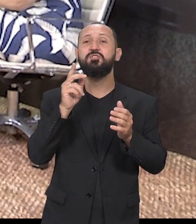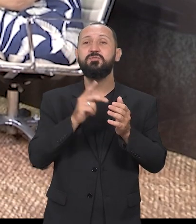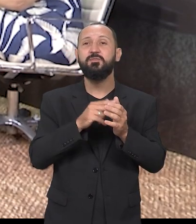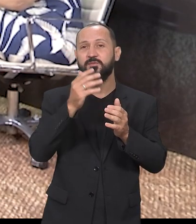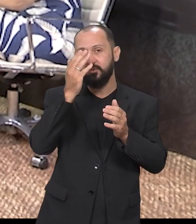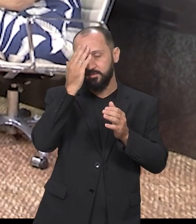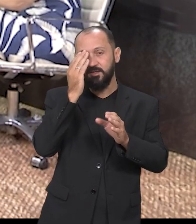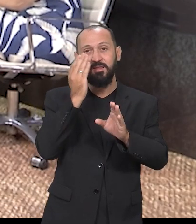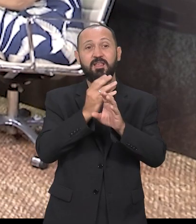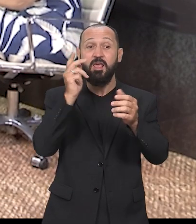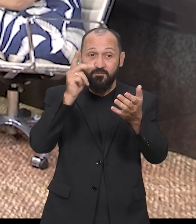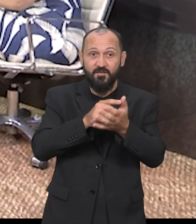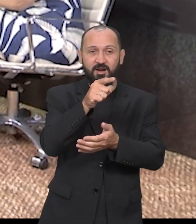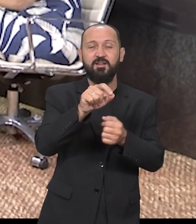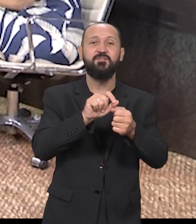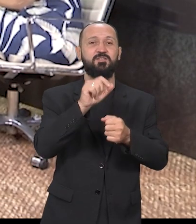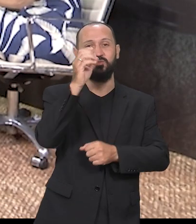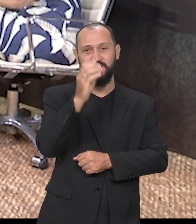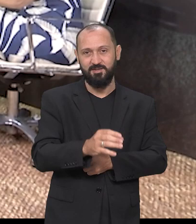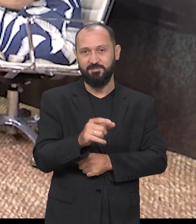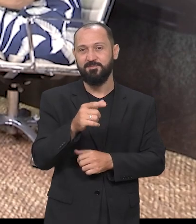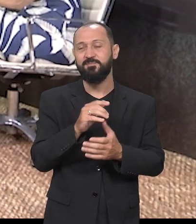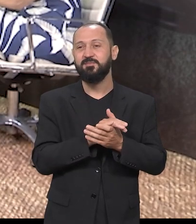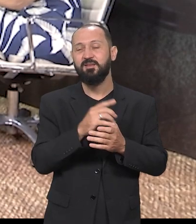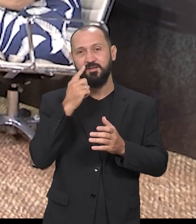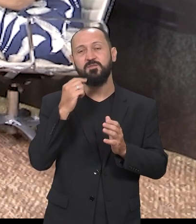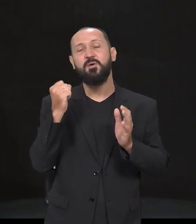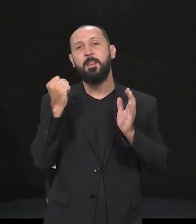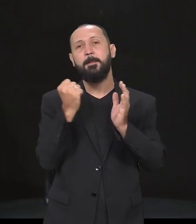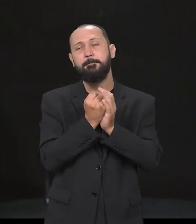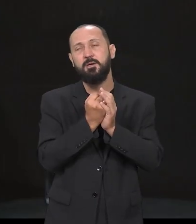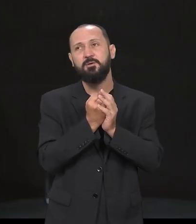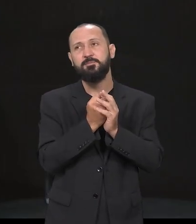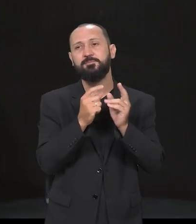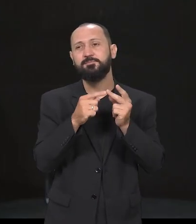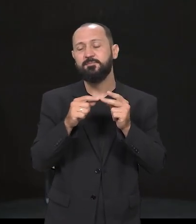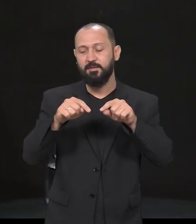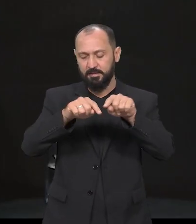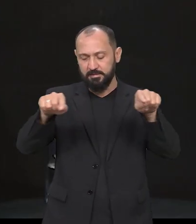depois descobriu que era o autor do crime. Então esse aí marcou. E de